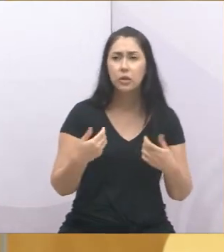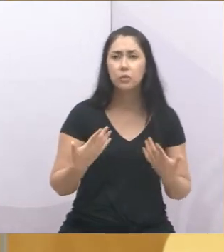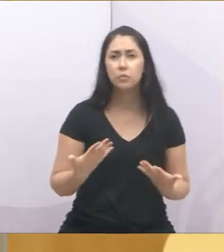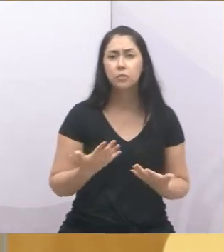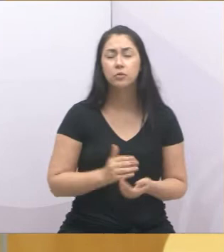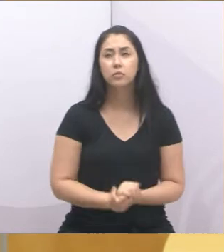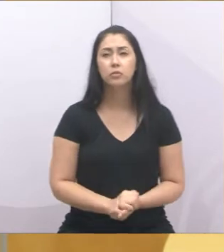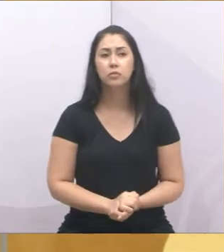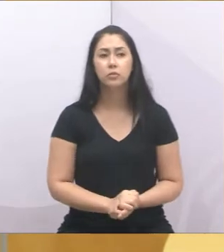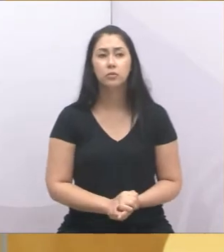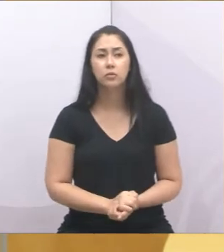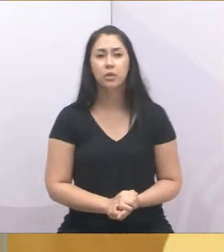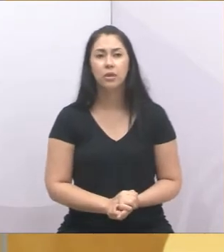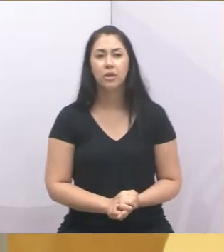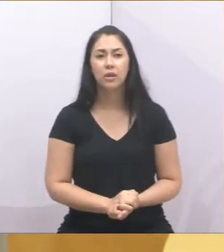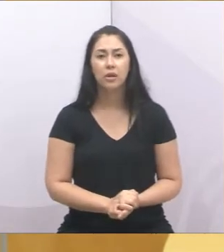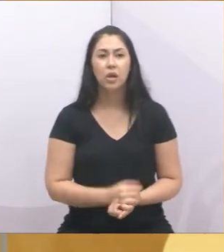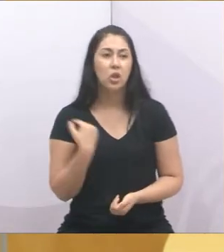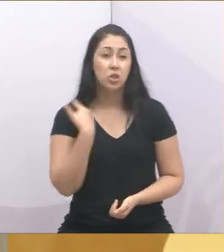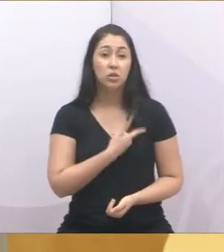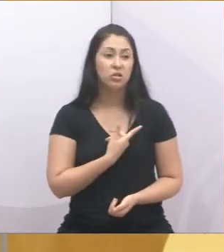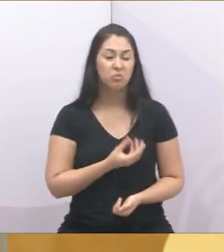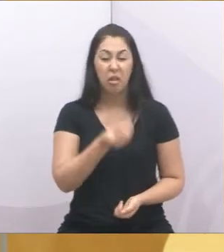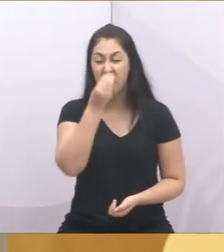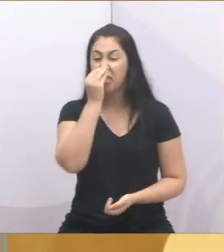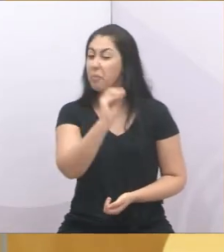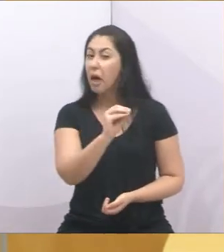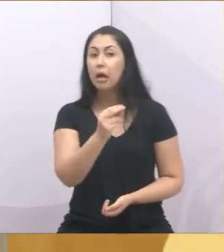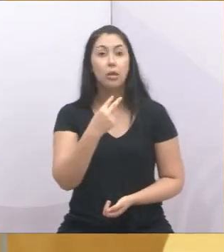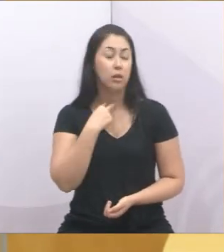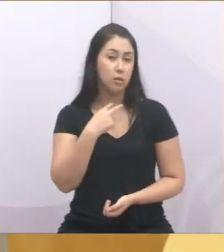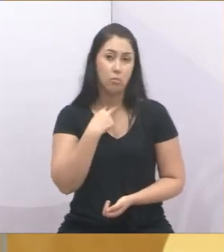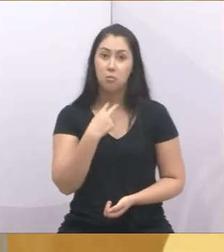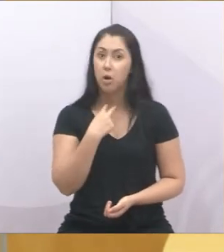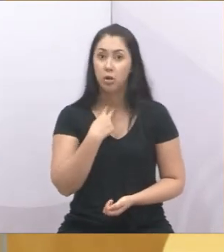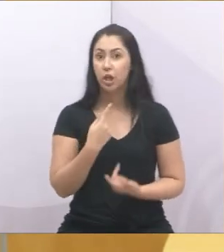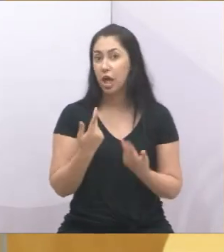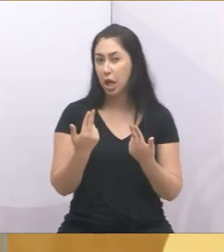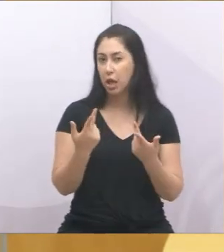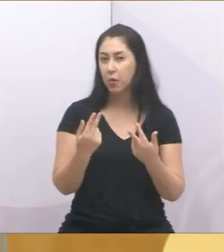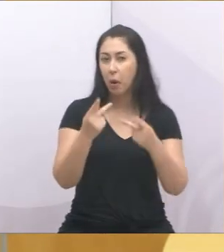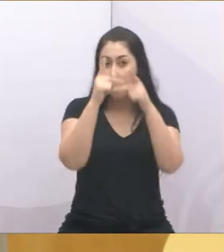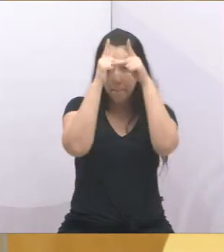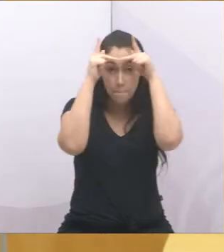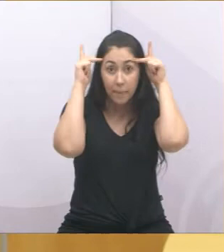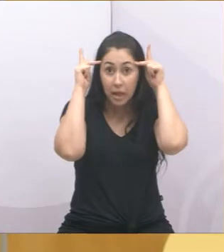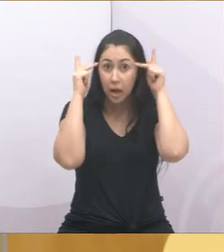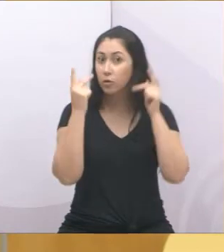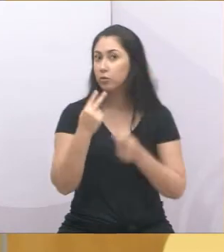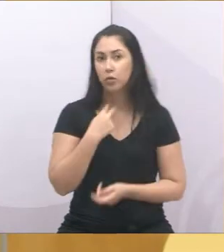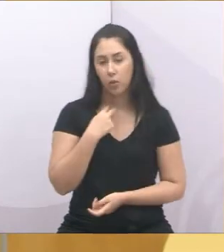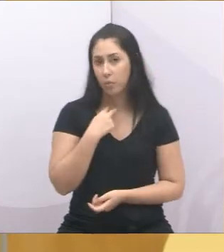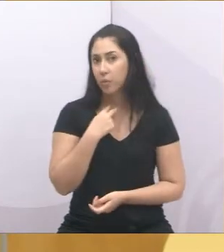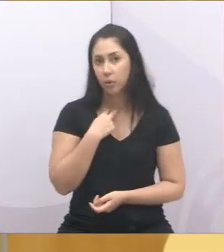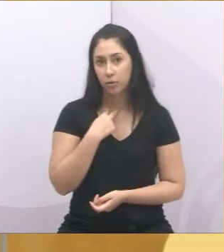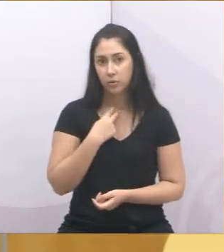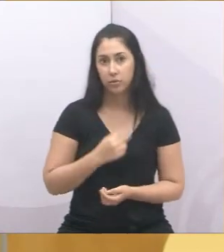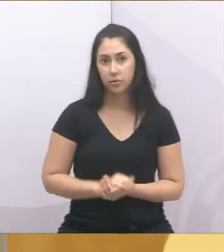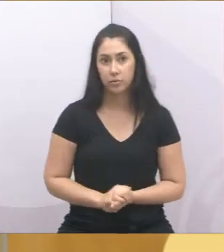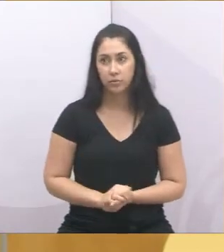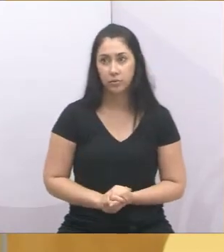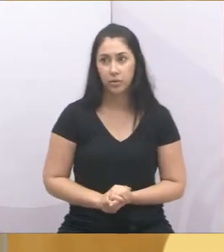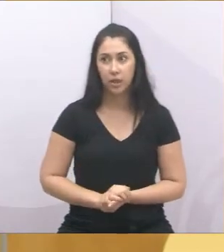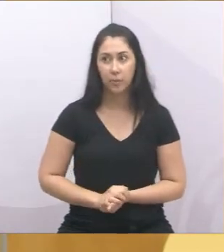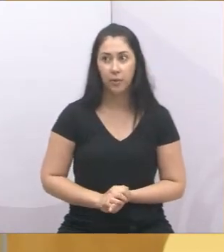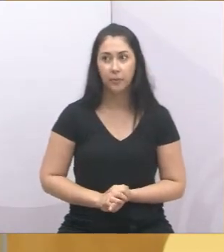fazer como Pilatos, lavar as mãos. Não podemos. Esse envolver-se com a política